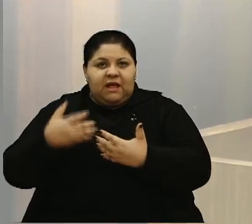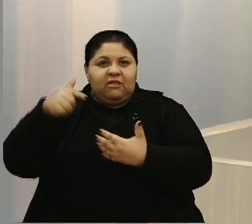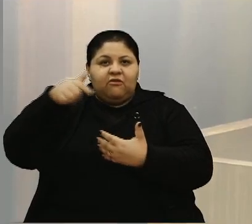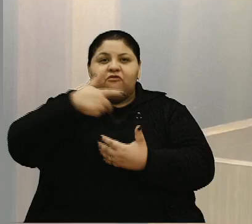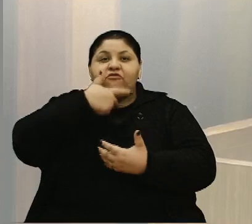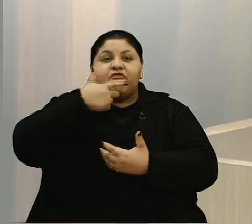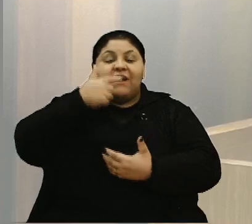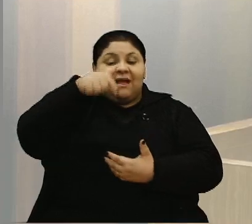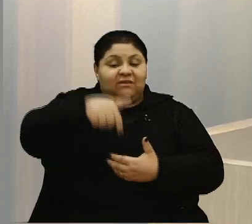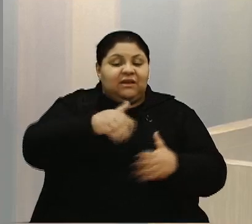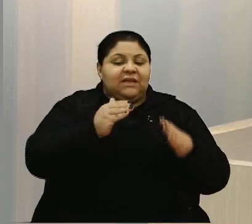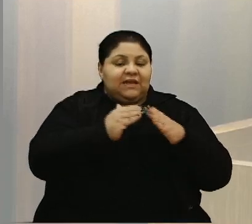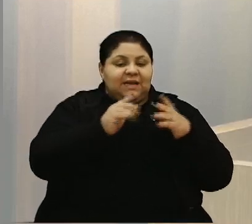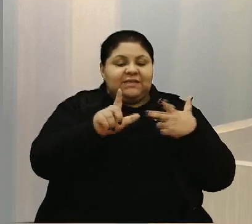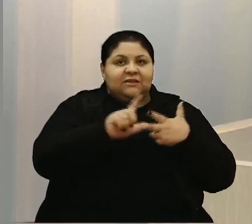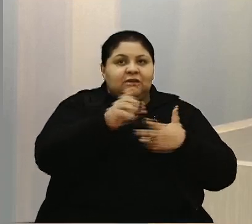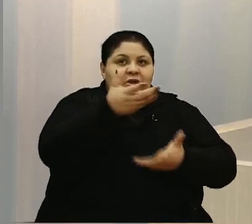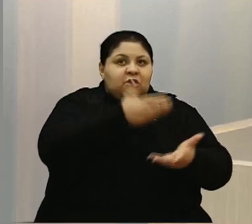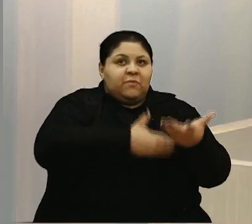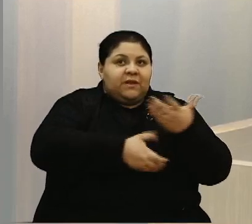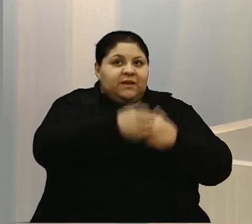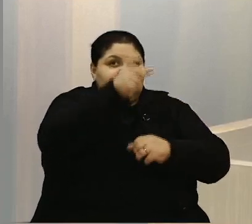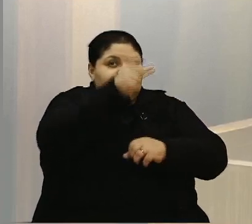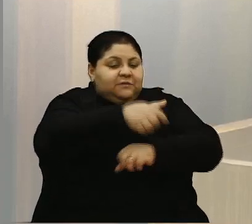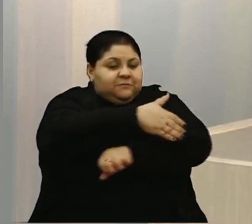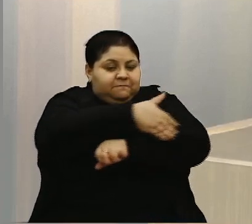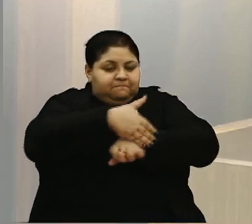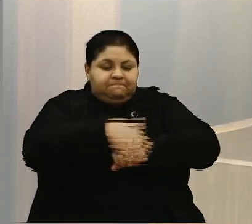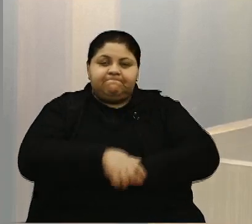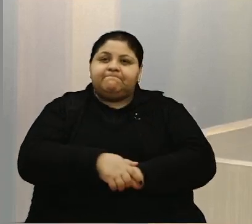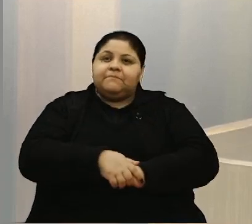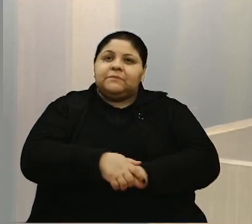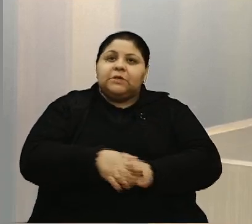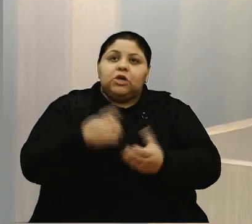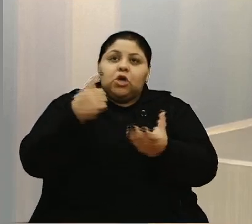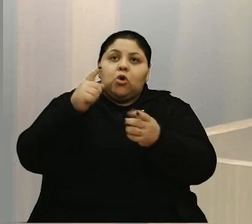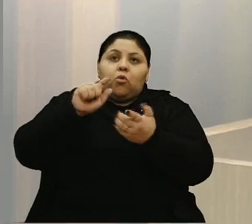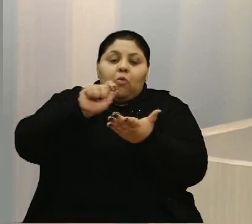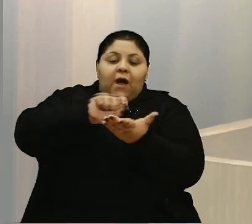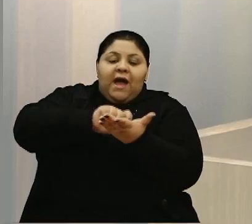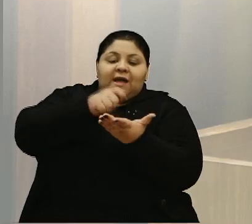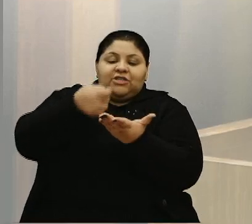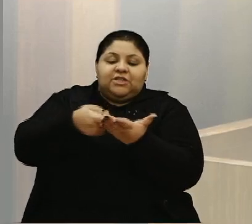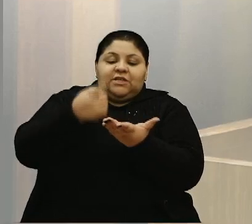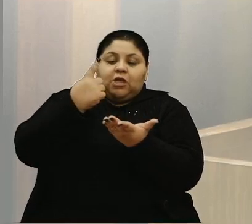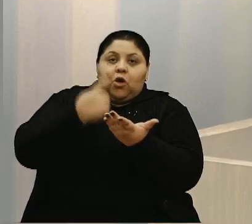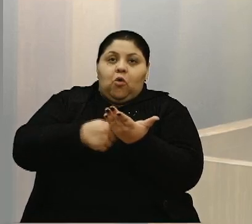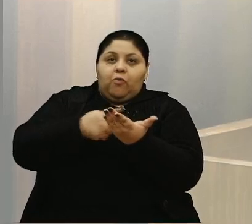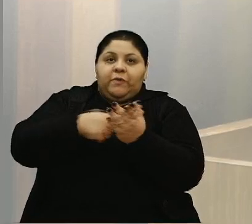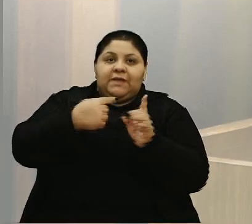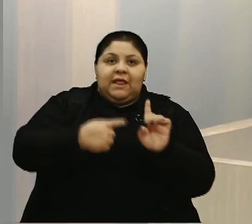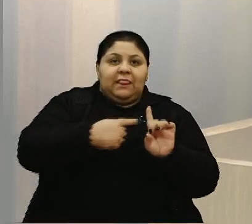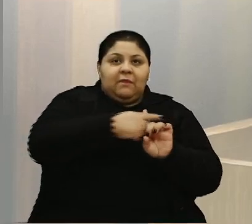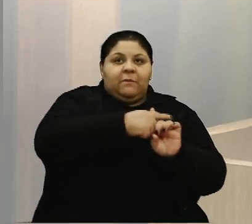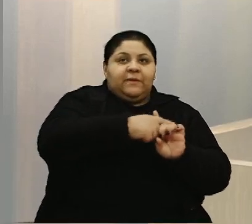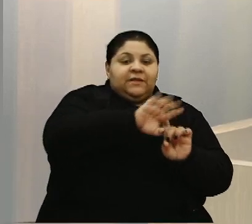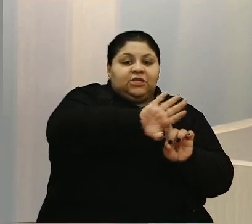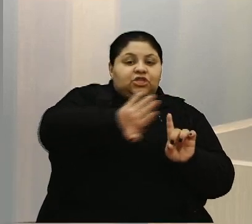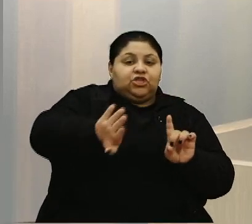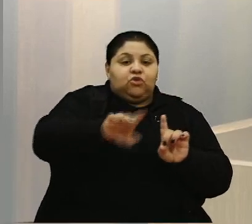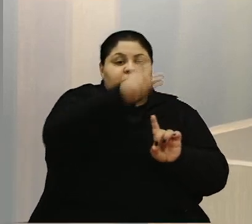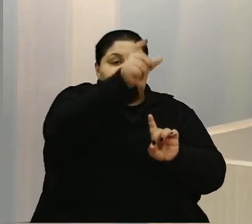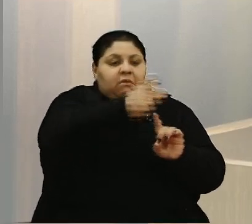atender a população de rua. O Agenda Mais, né, que tirou muitas pessoas da fila das UBSs, permitindo